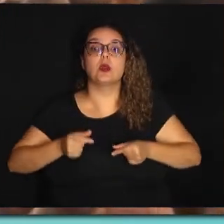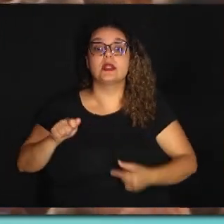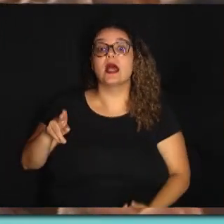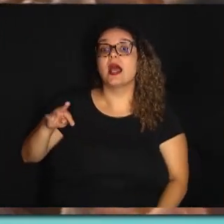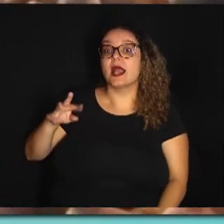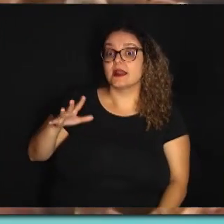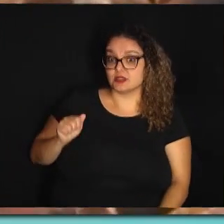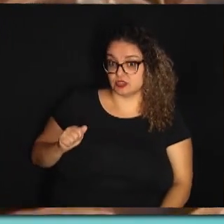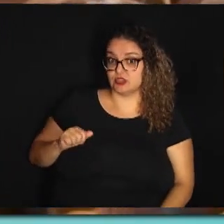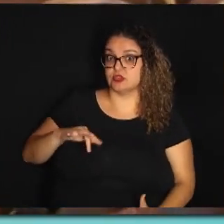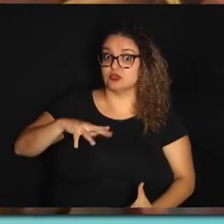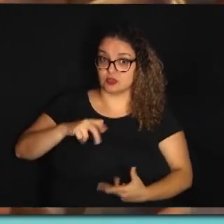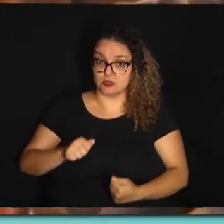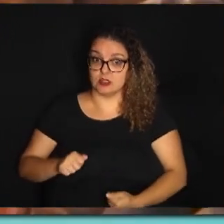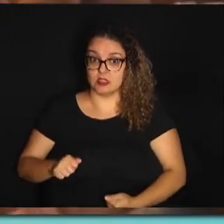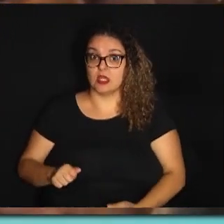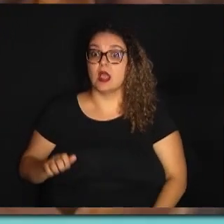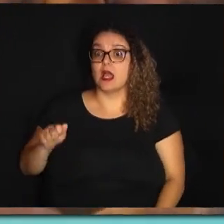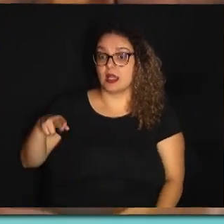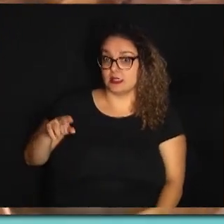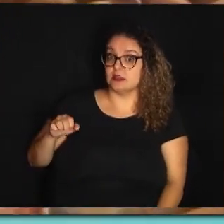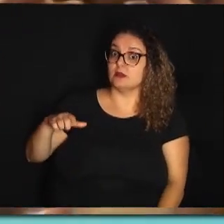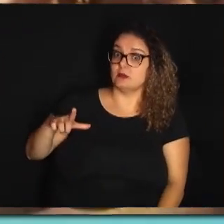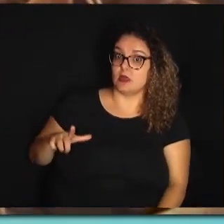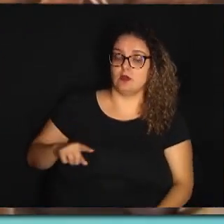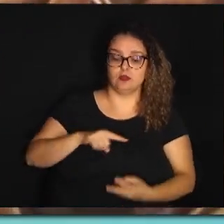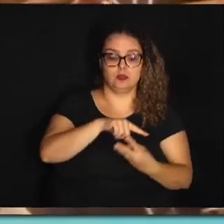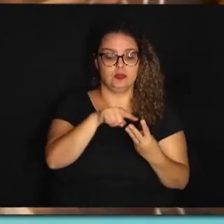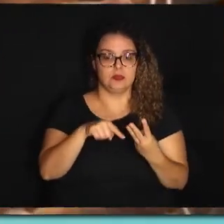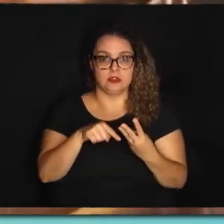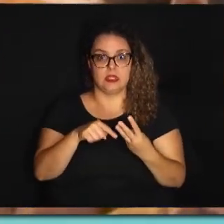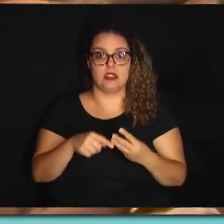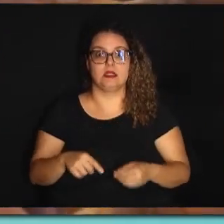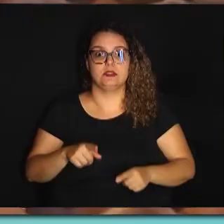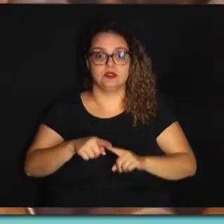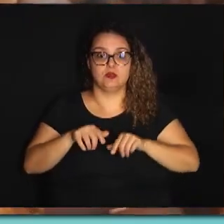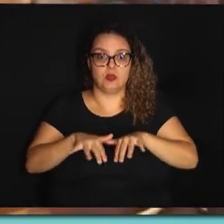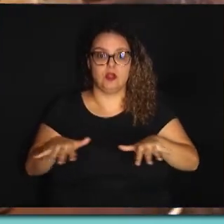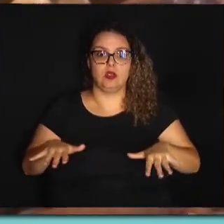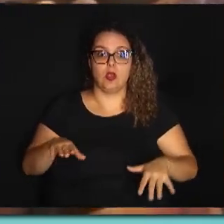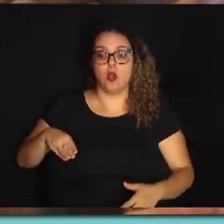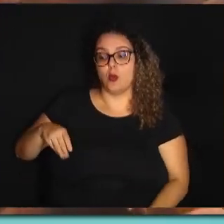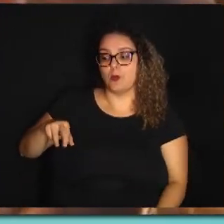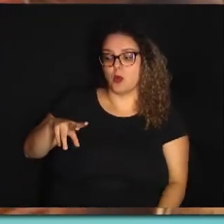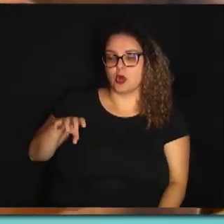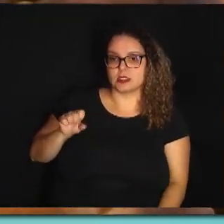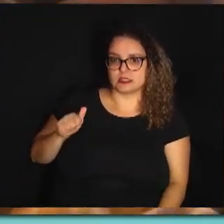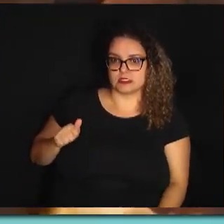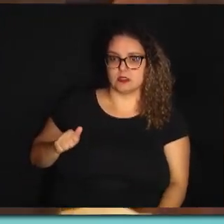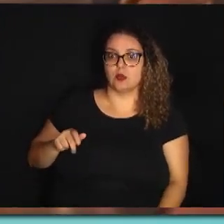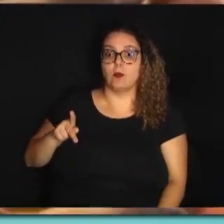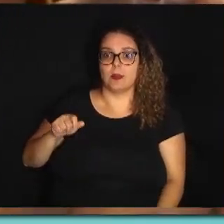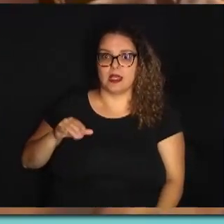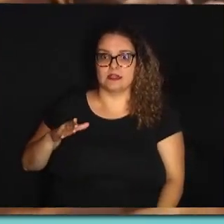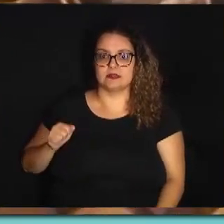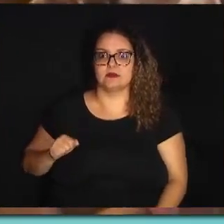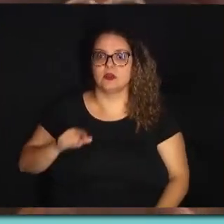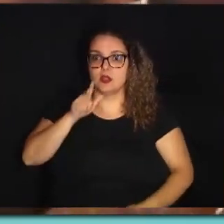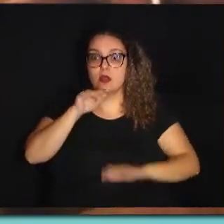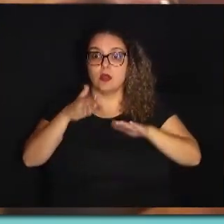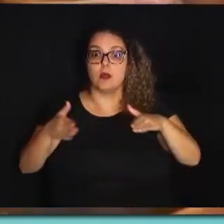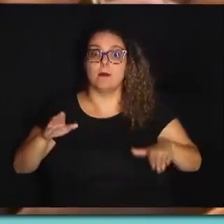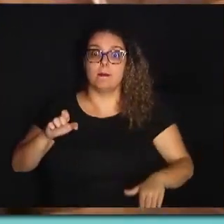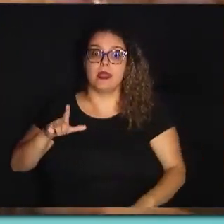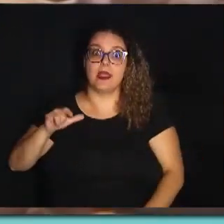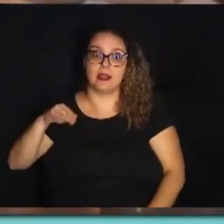apenas nas regiões árticas do mundo, das quais a Animal Diversity Web distingue 3 subespécies. Morsas do